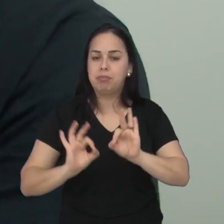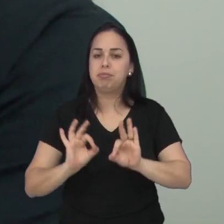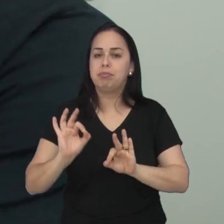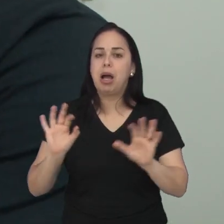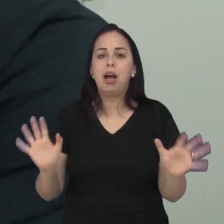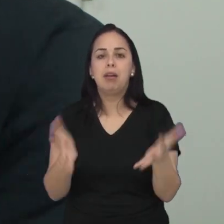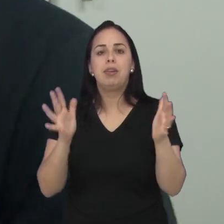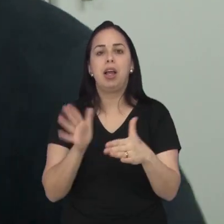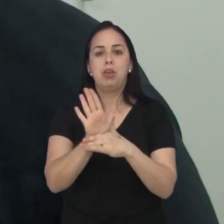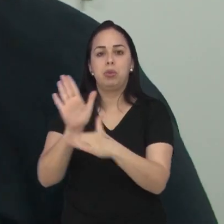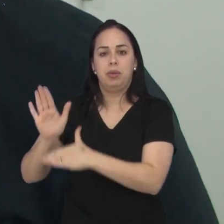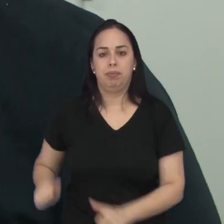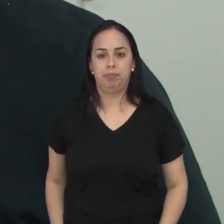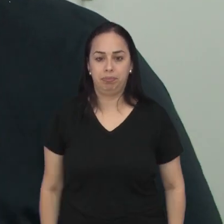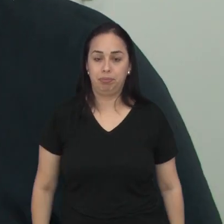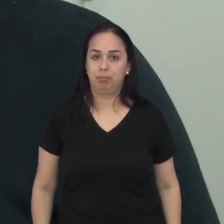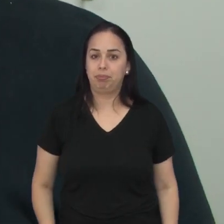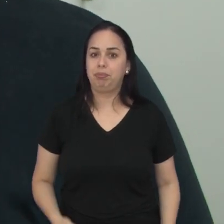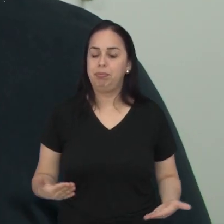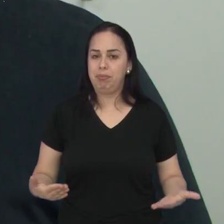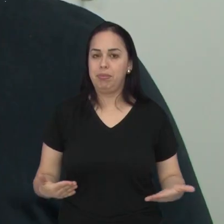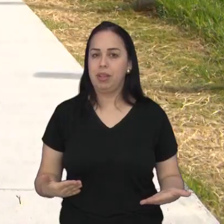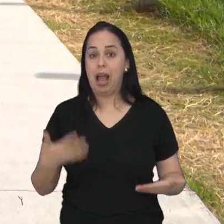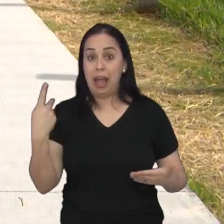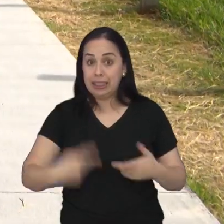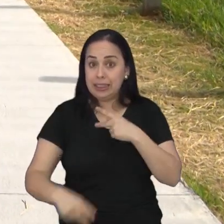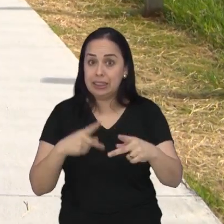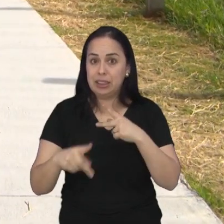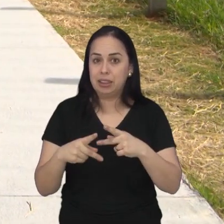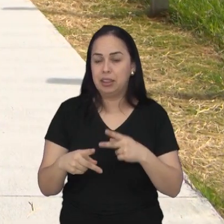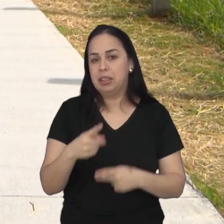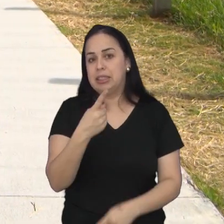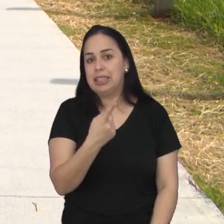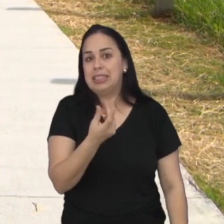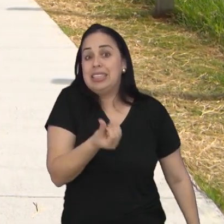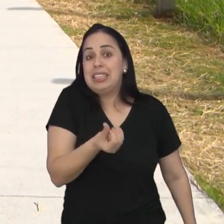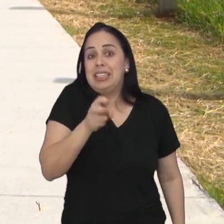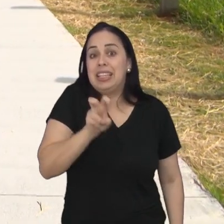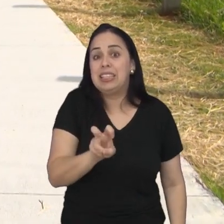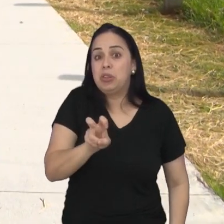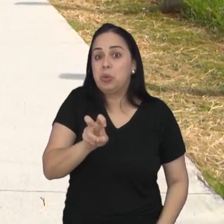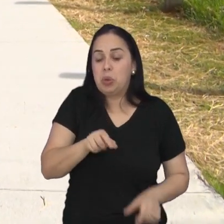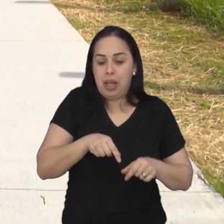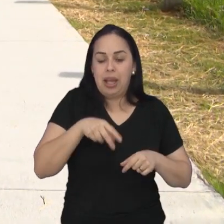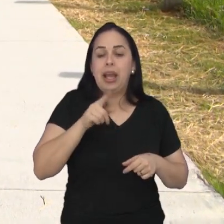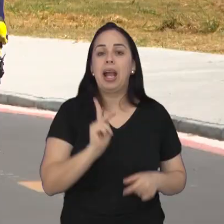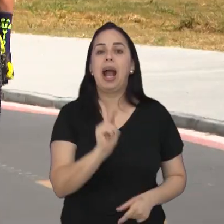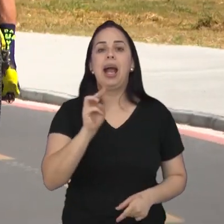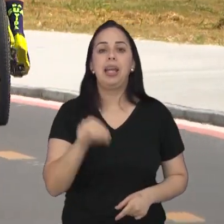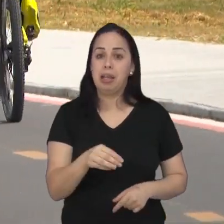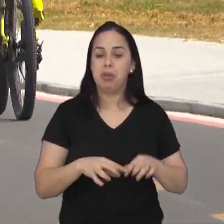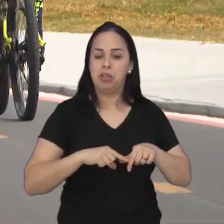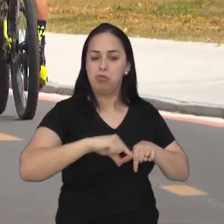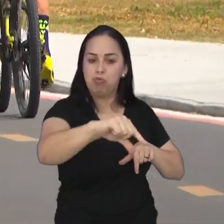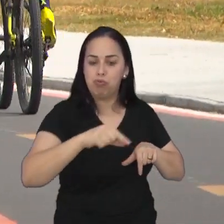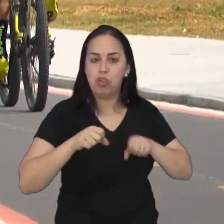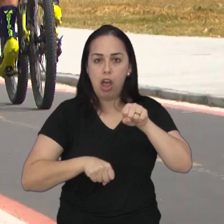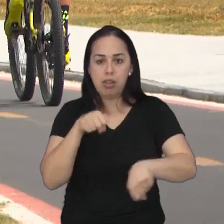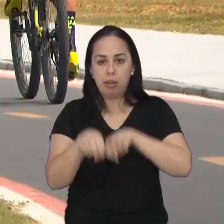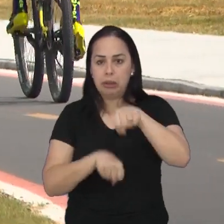projeto que a gente pode beneficiar cada vez mais nossa cidade. Atualmente, São José conta com 165 quilômetros